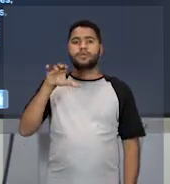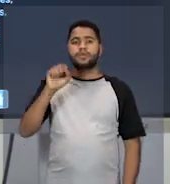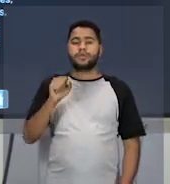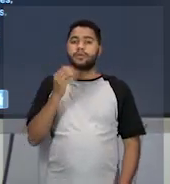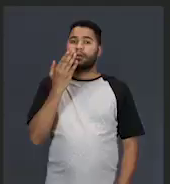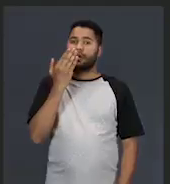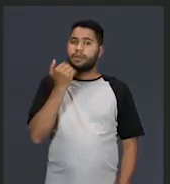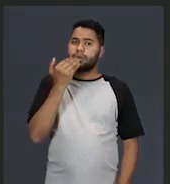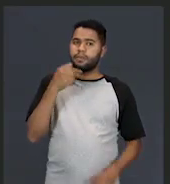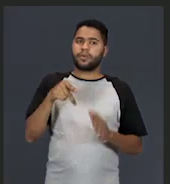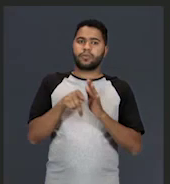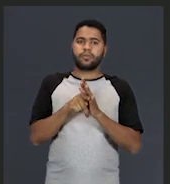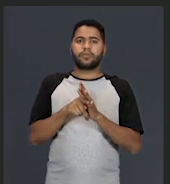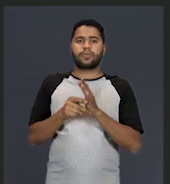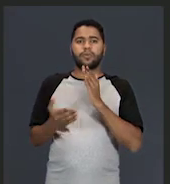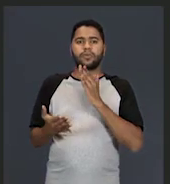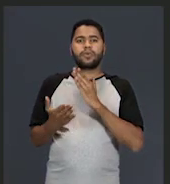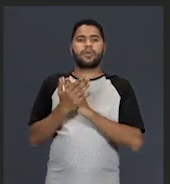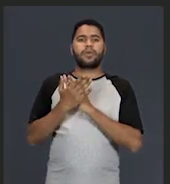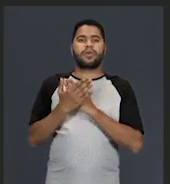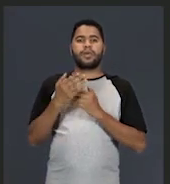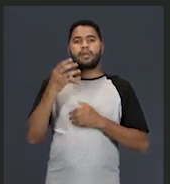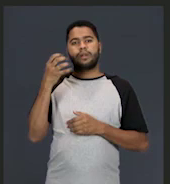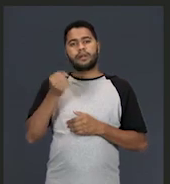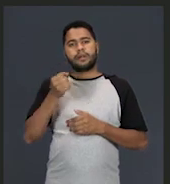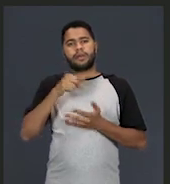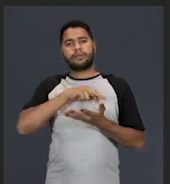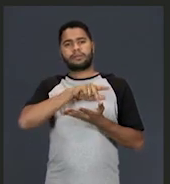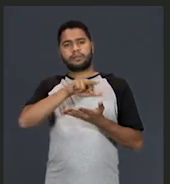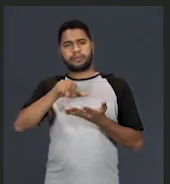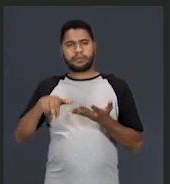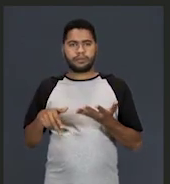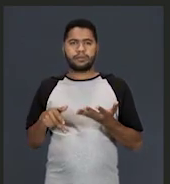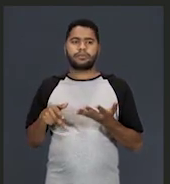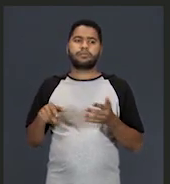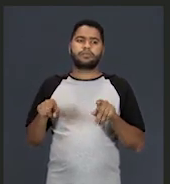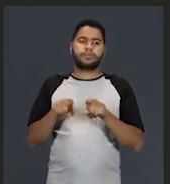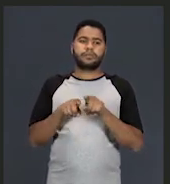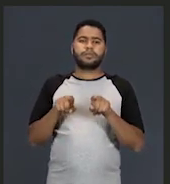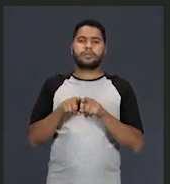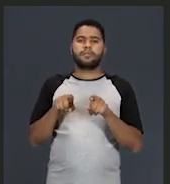que são construtores, aqui ó, leite, derivados, leguminosas,